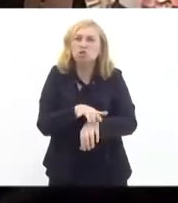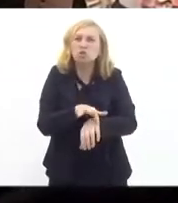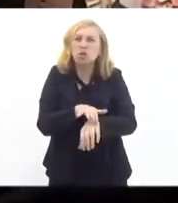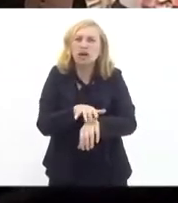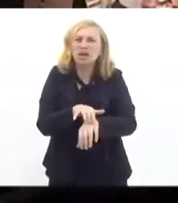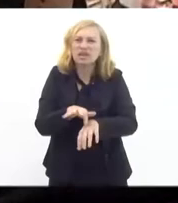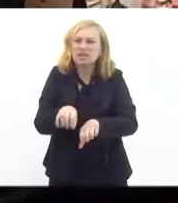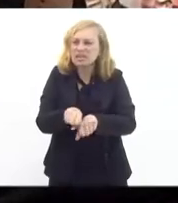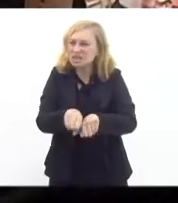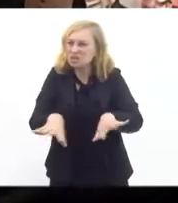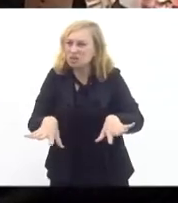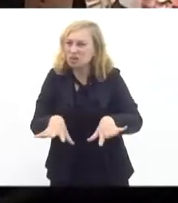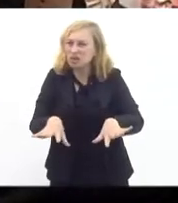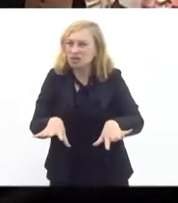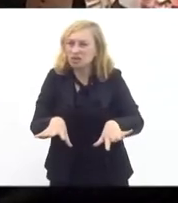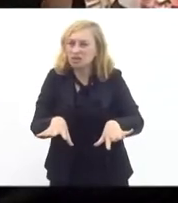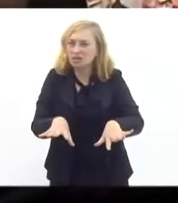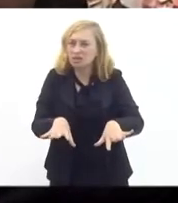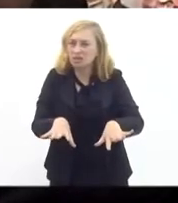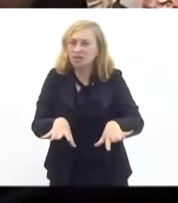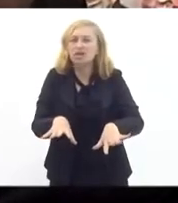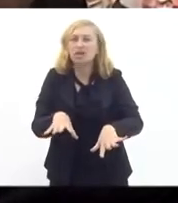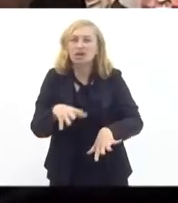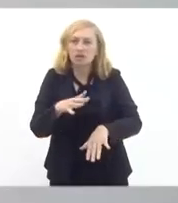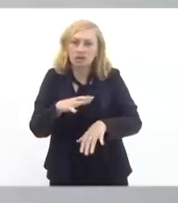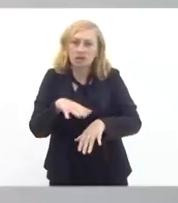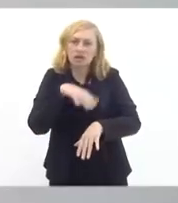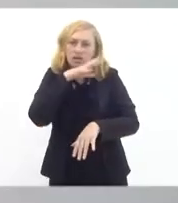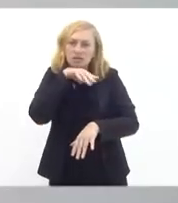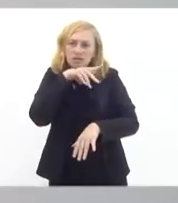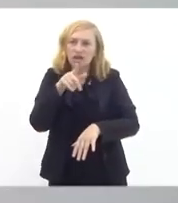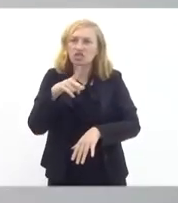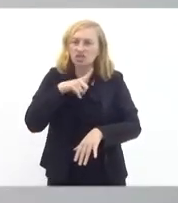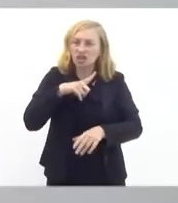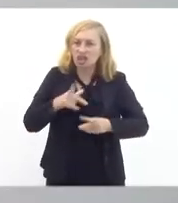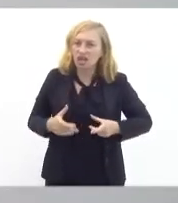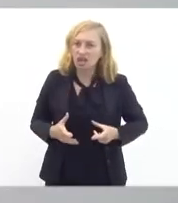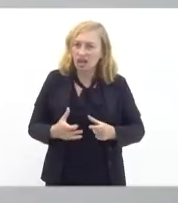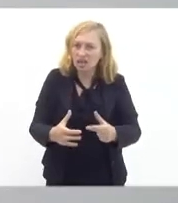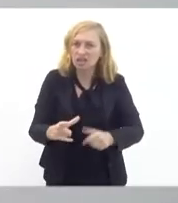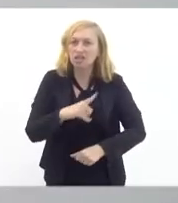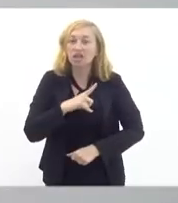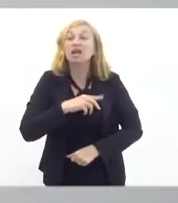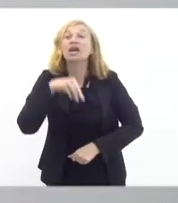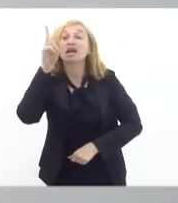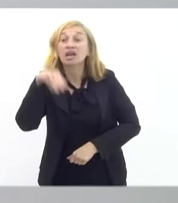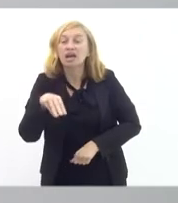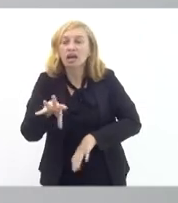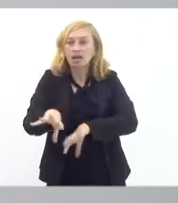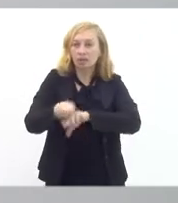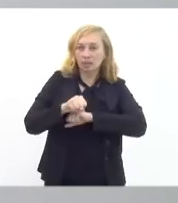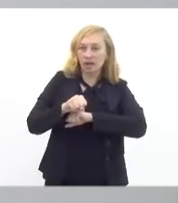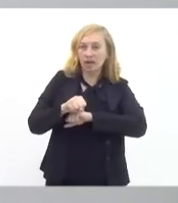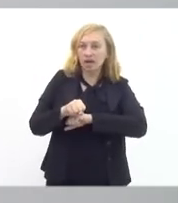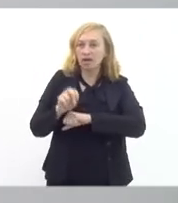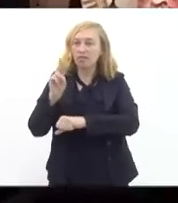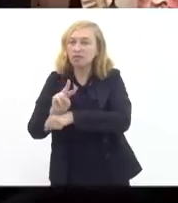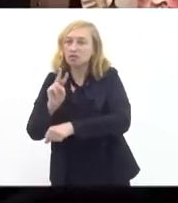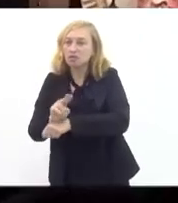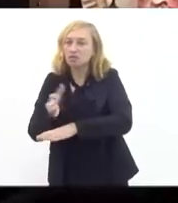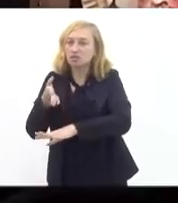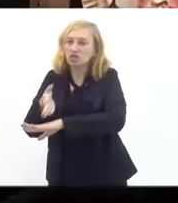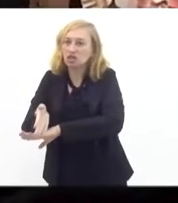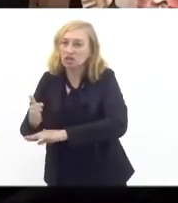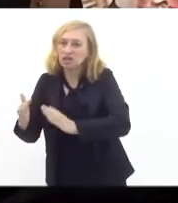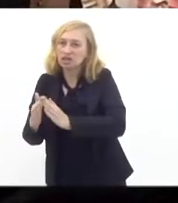sexualmente transmissíveis, sim, porque os animais não têm, não têm? Tem. E aí não cria o câncer? E aí quem que pega? A protetora que chega na casa dela e joga o